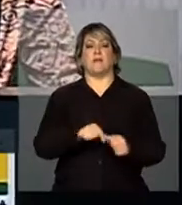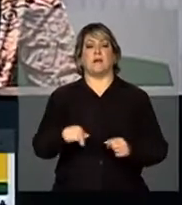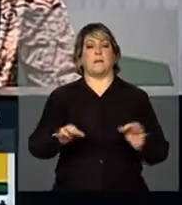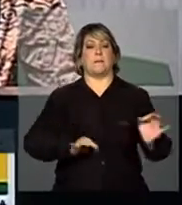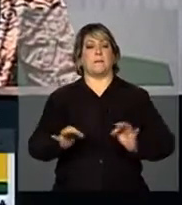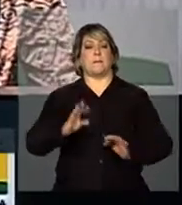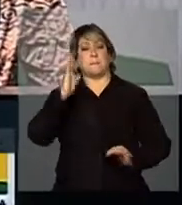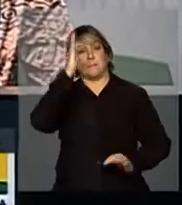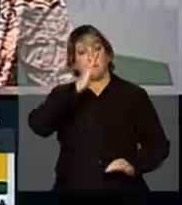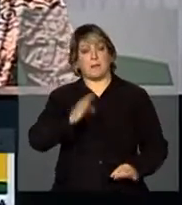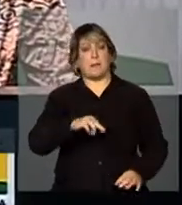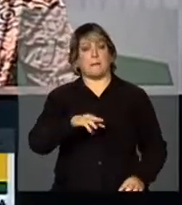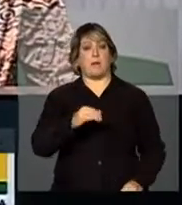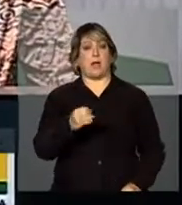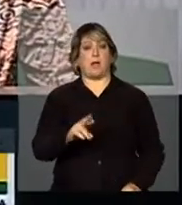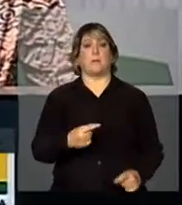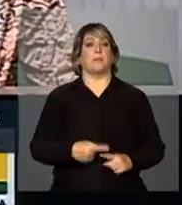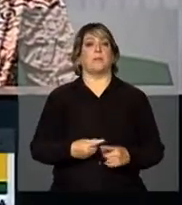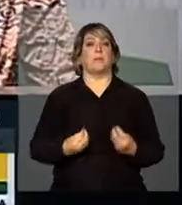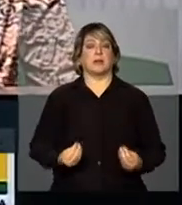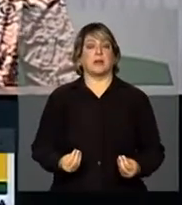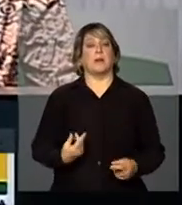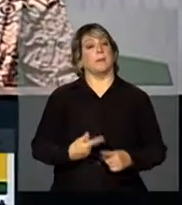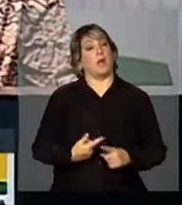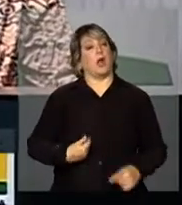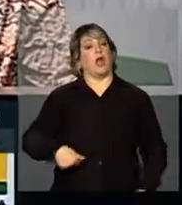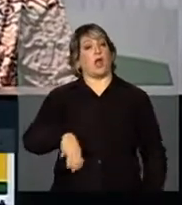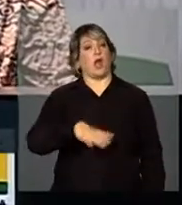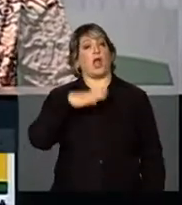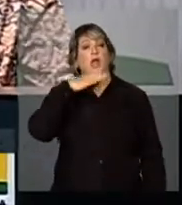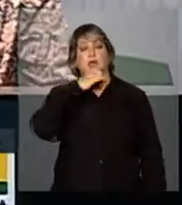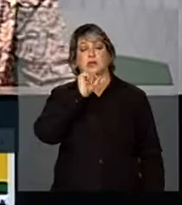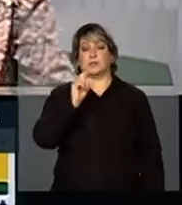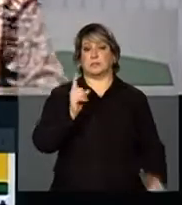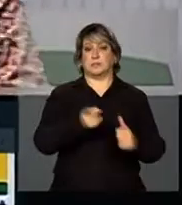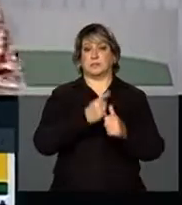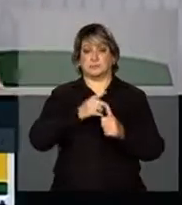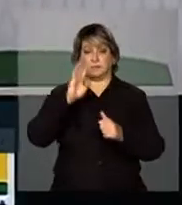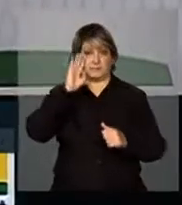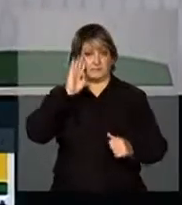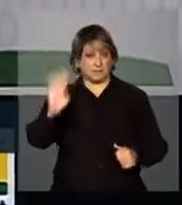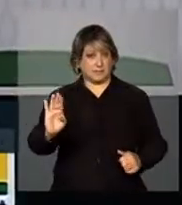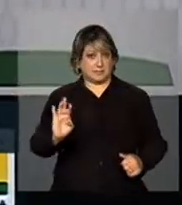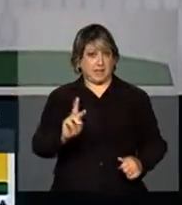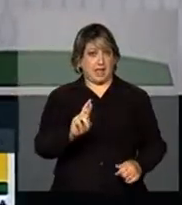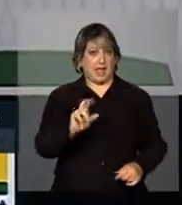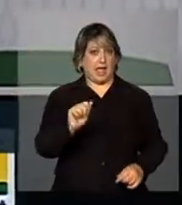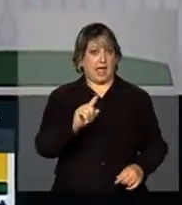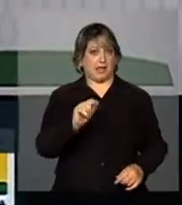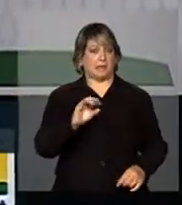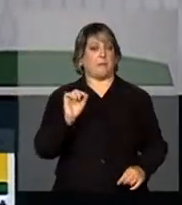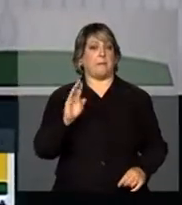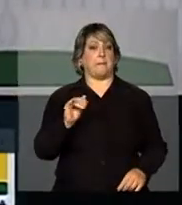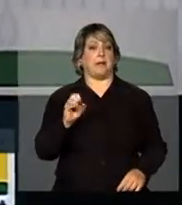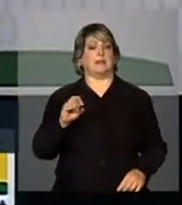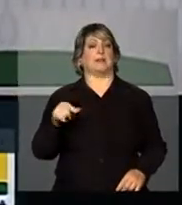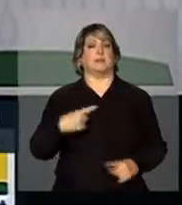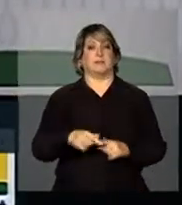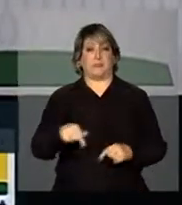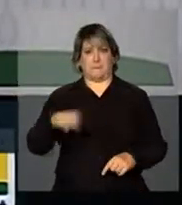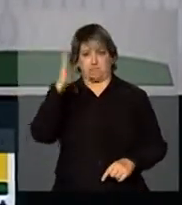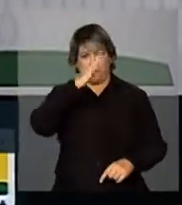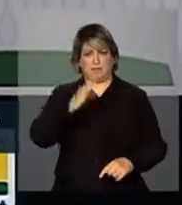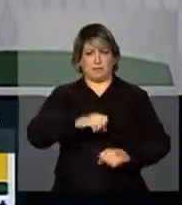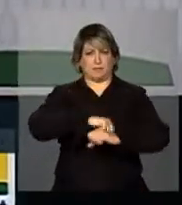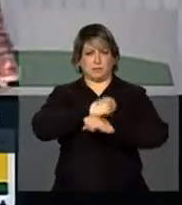porque nós achamos uma primeira razão básica que é impossível um país com a complexidade do Brasil